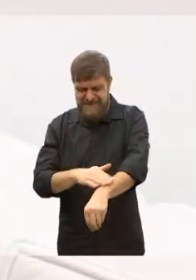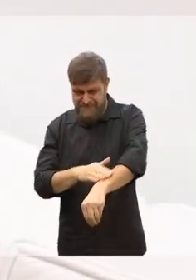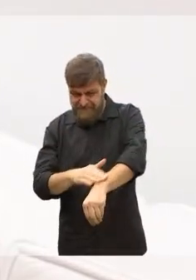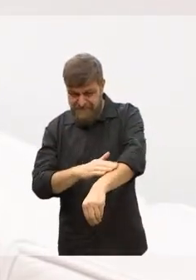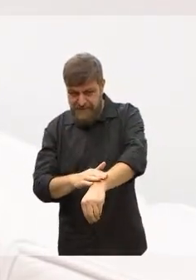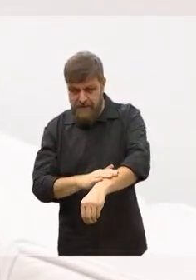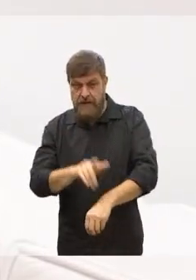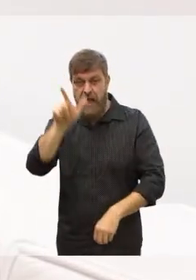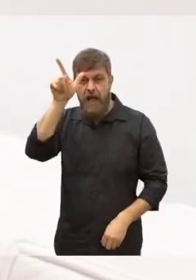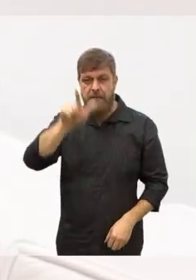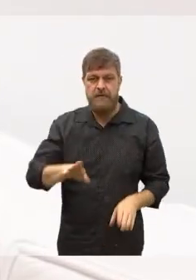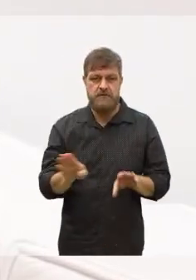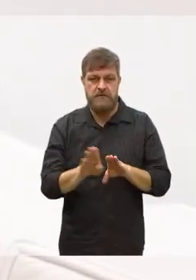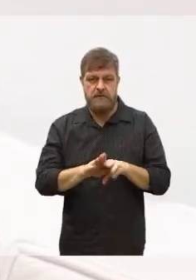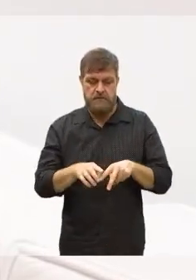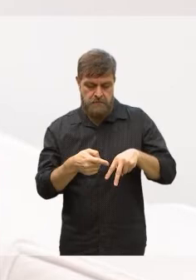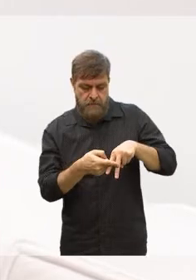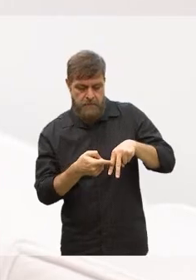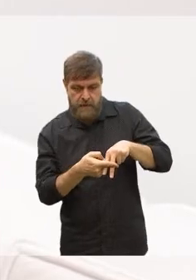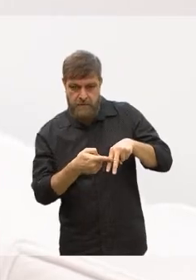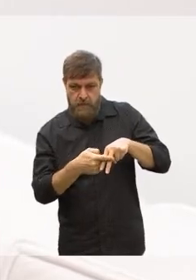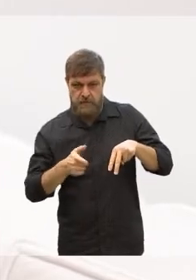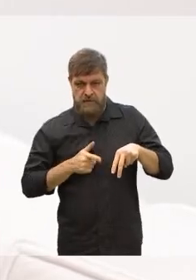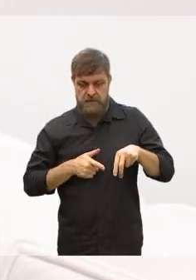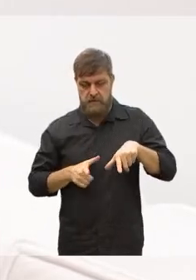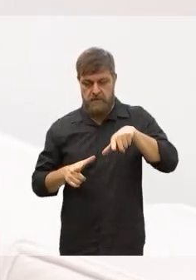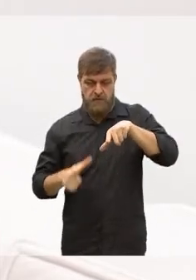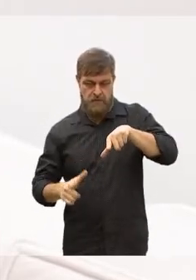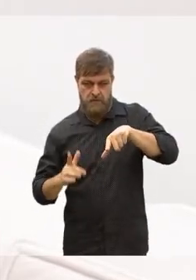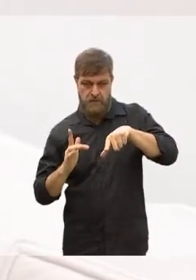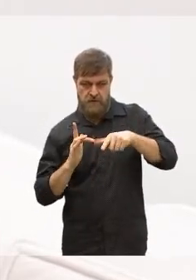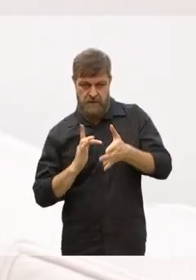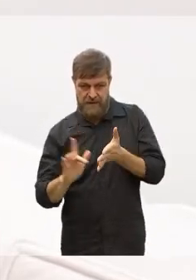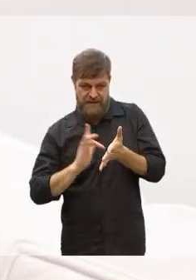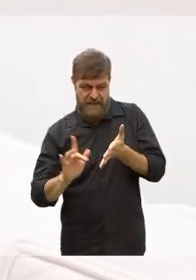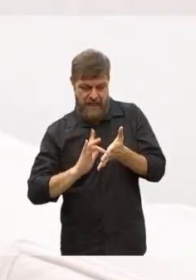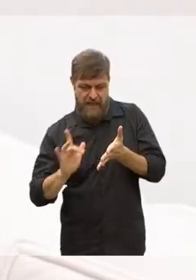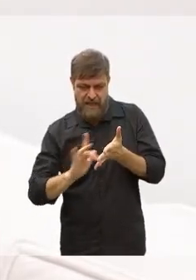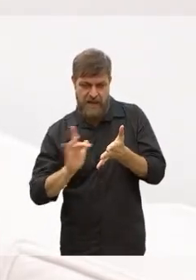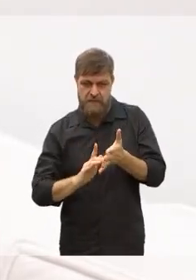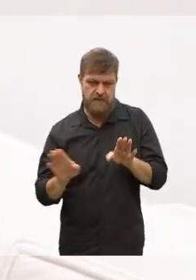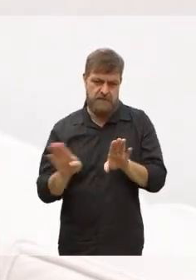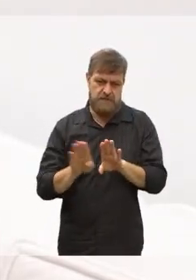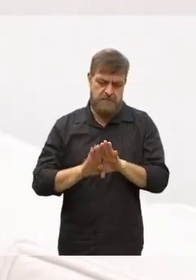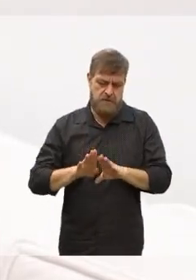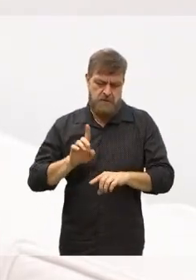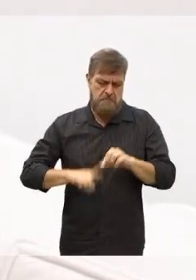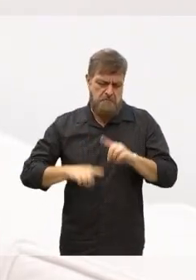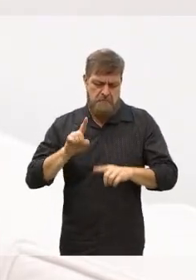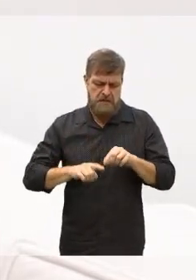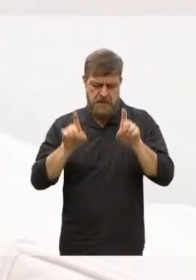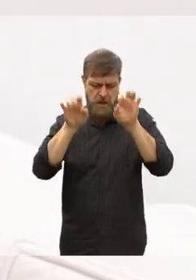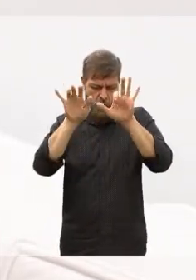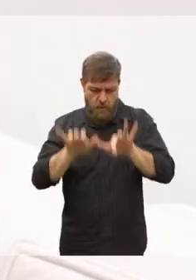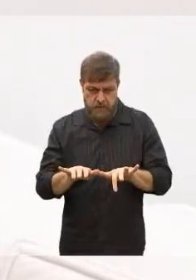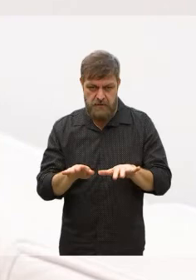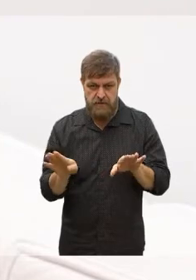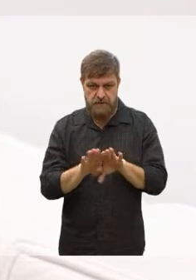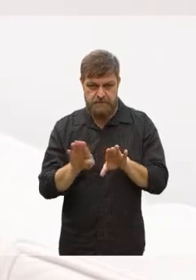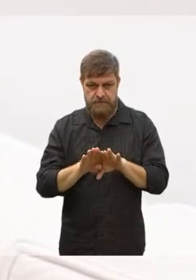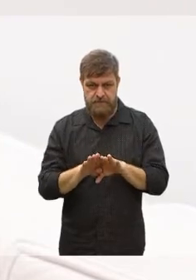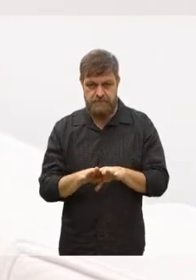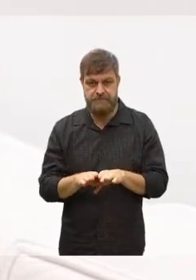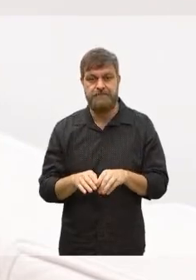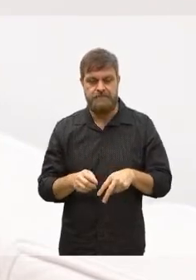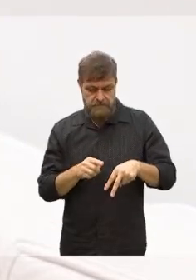pessoas que estão de bermuda e carregam o iPad ou algum computador ou telefone celular